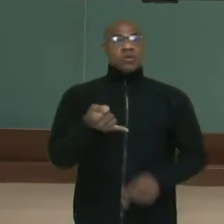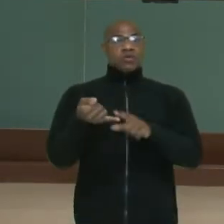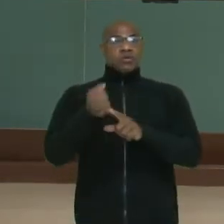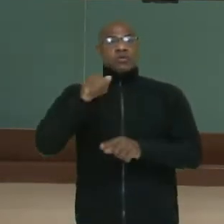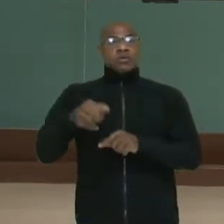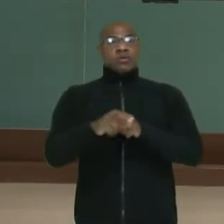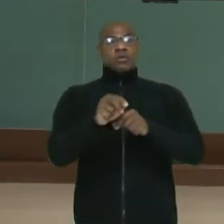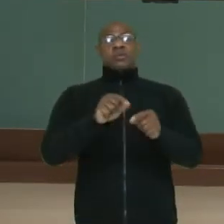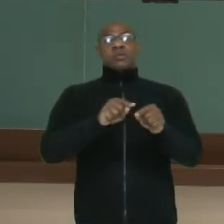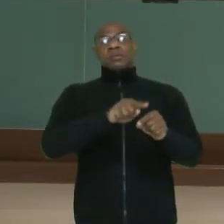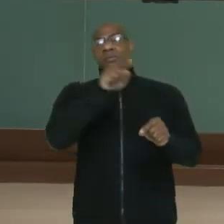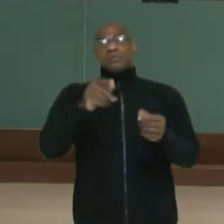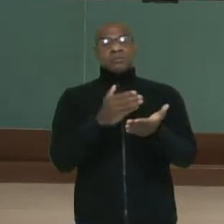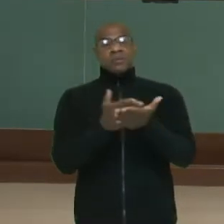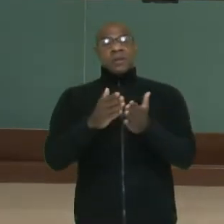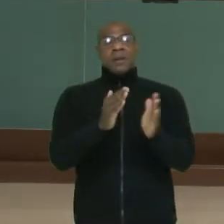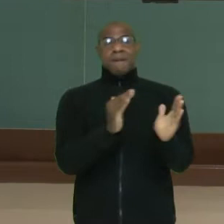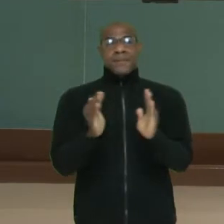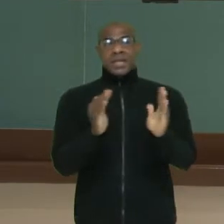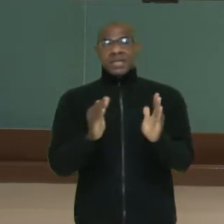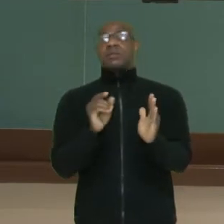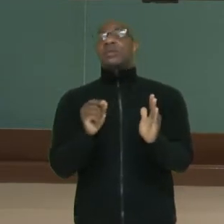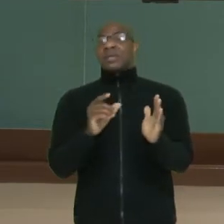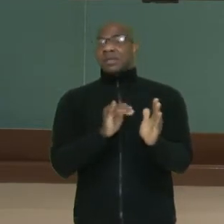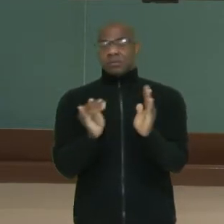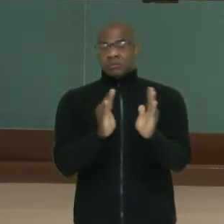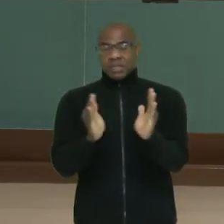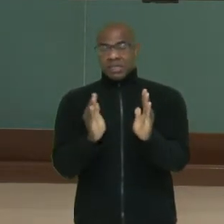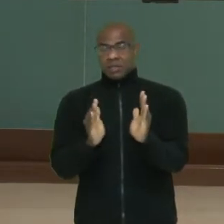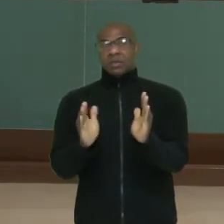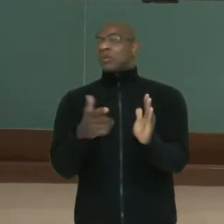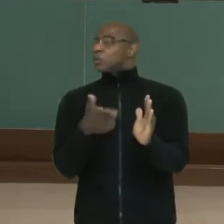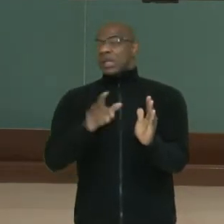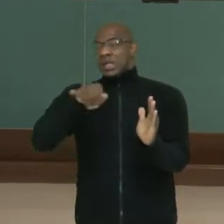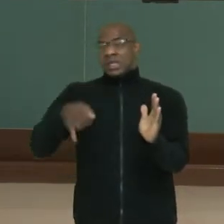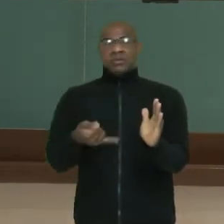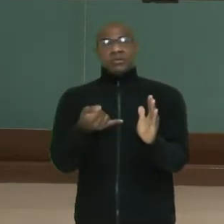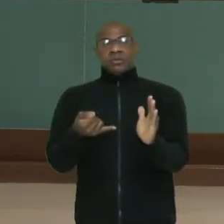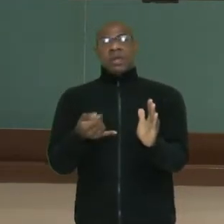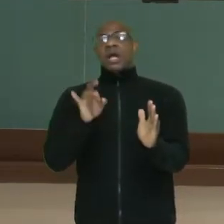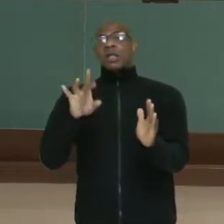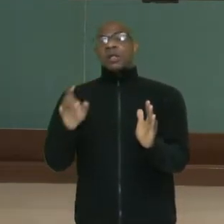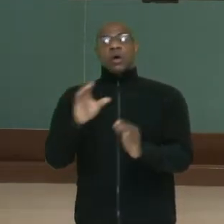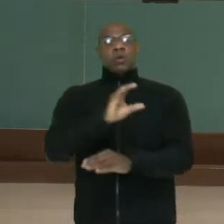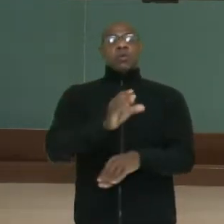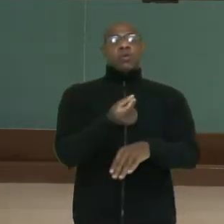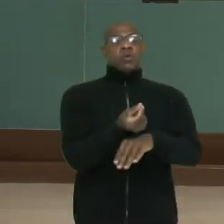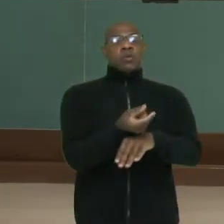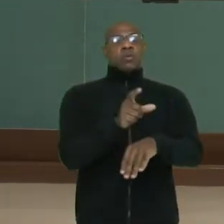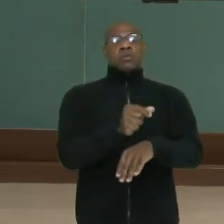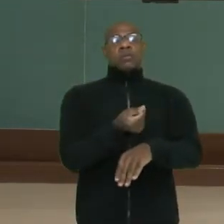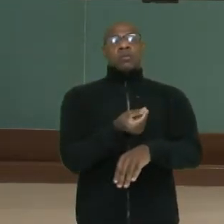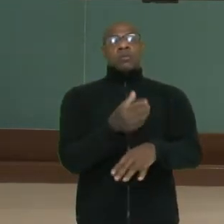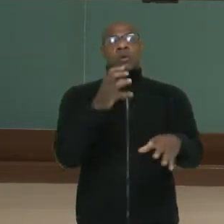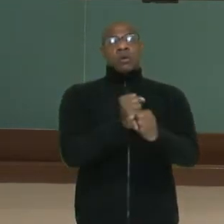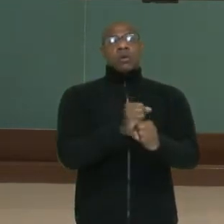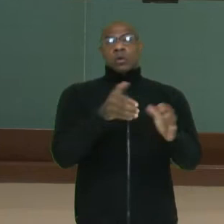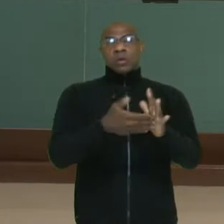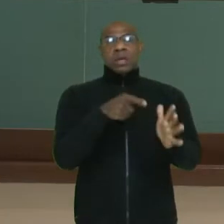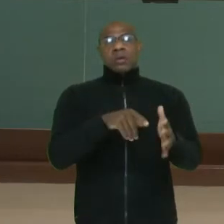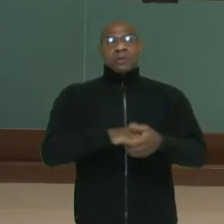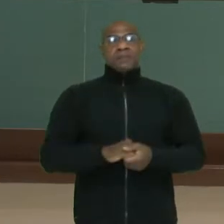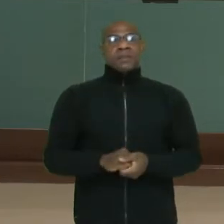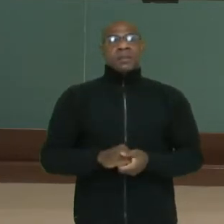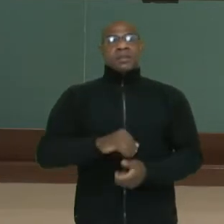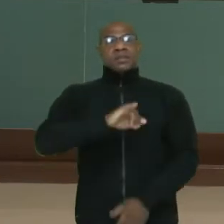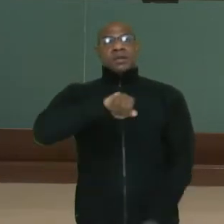cada período de tempo, não incidirão novos juros, porque é só sobre o capital inicial. Então, como é que a gente calcula?